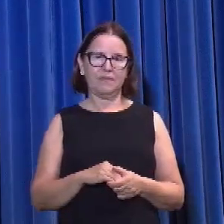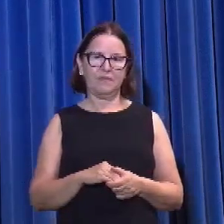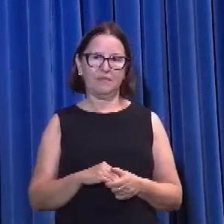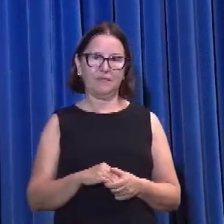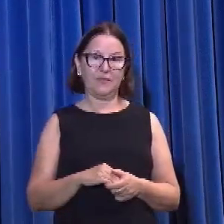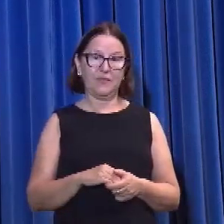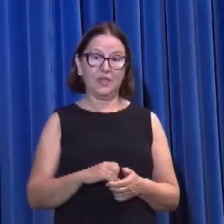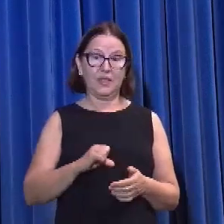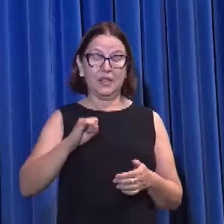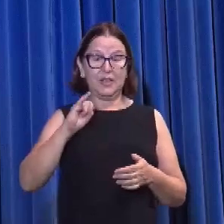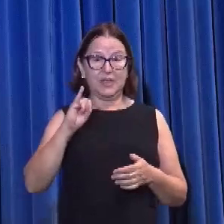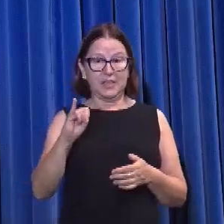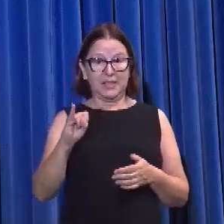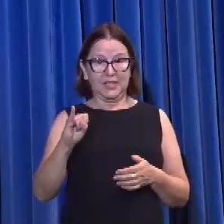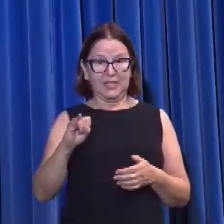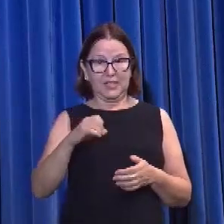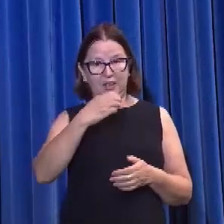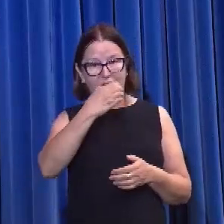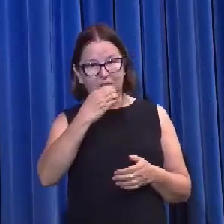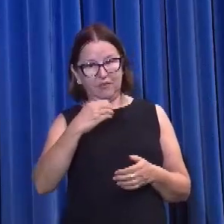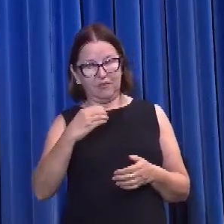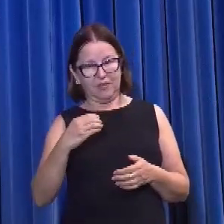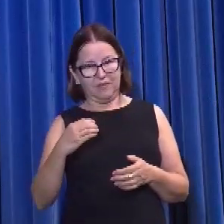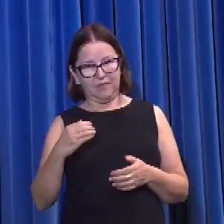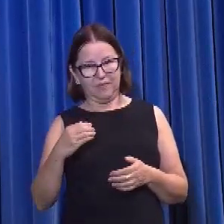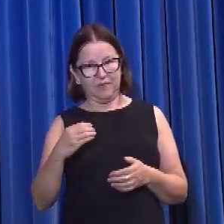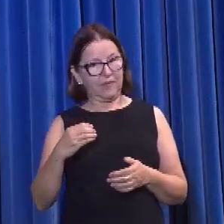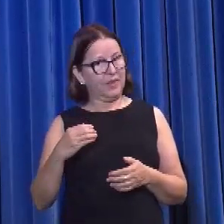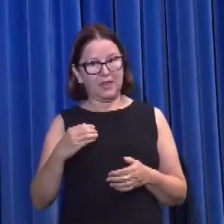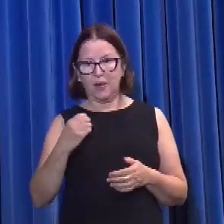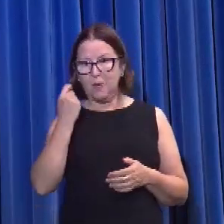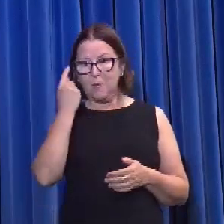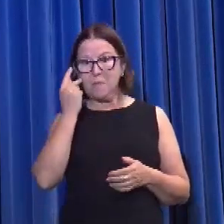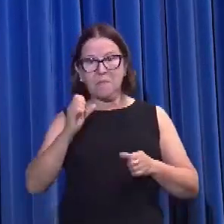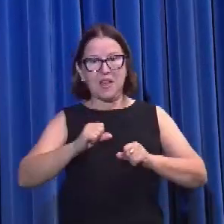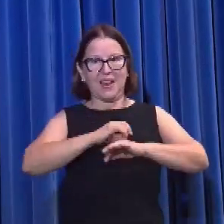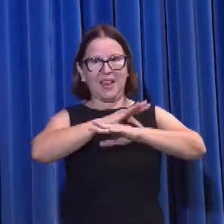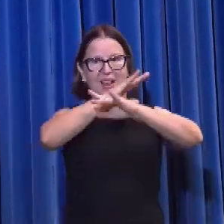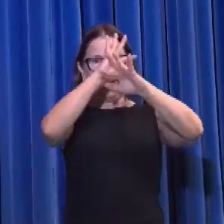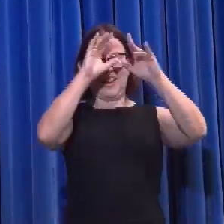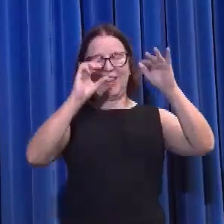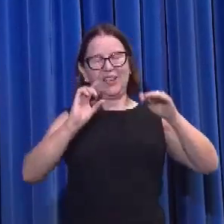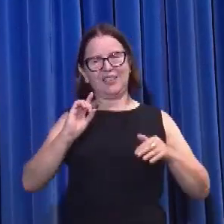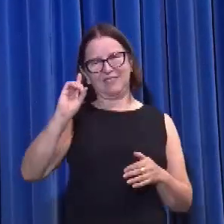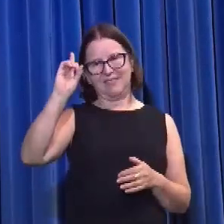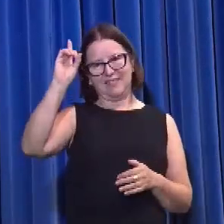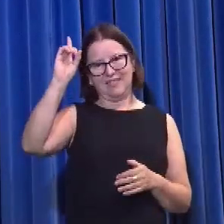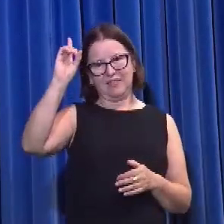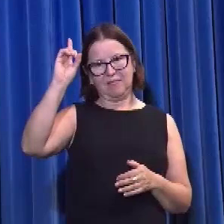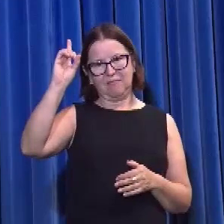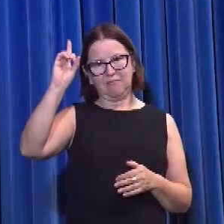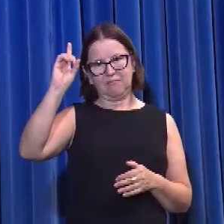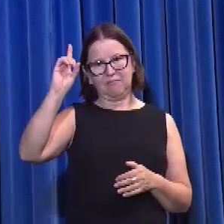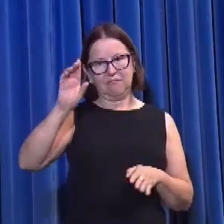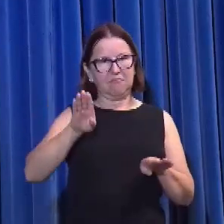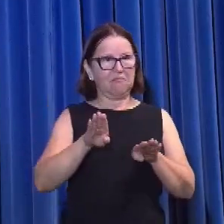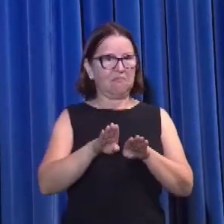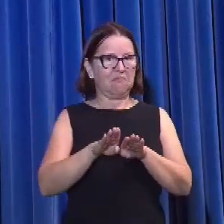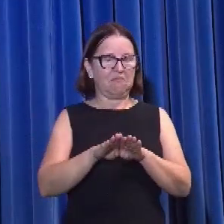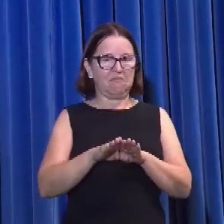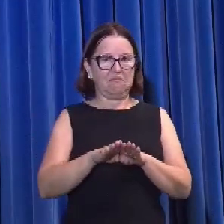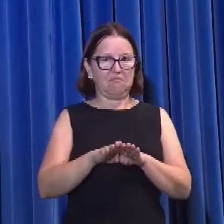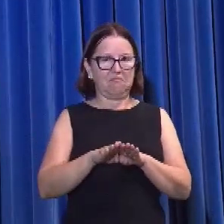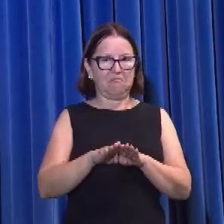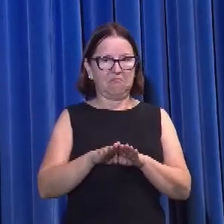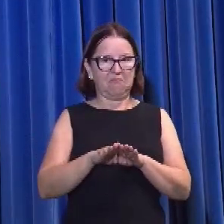E se essa frutificação não for para a glória de Deus, também não